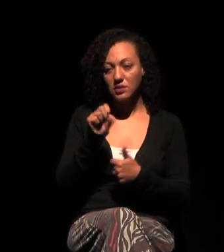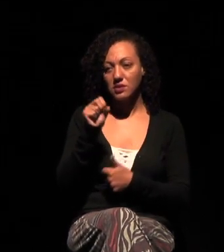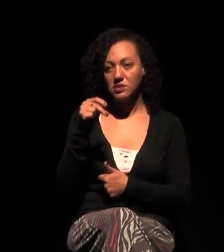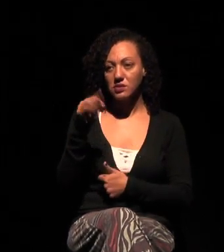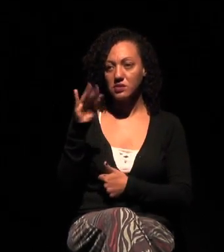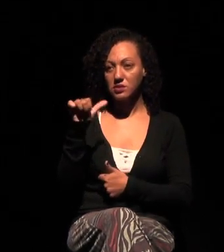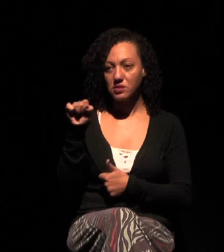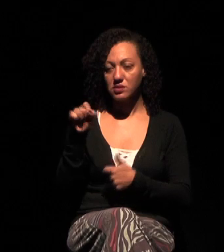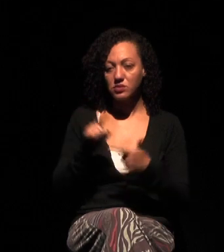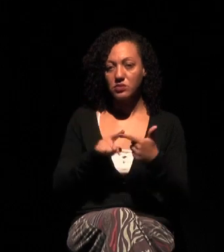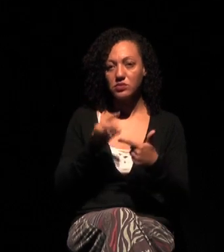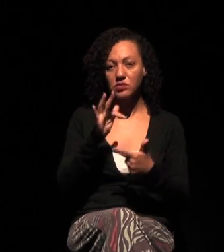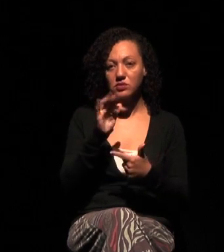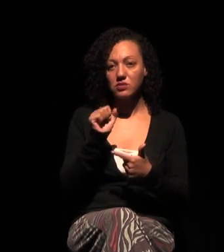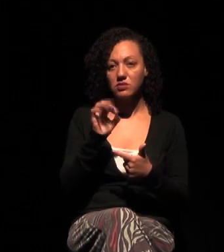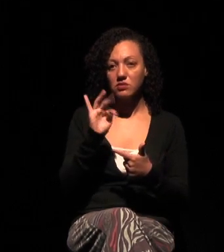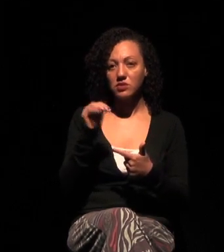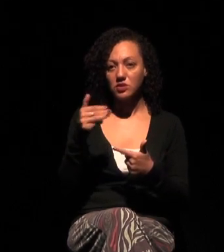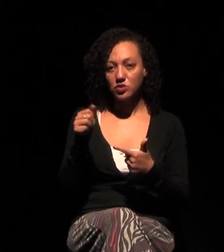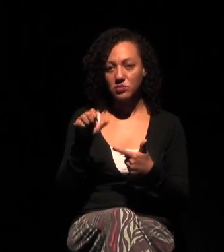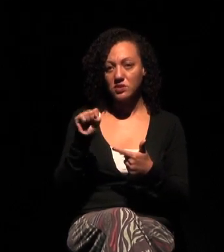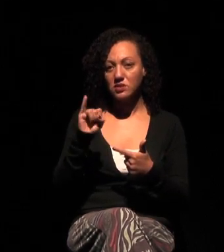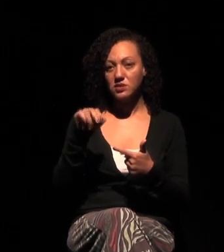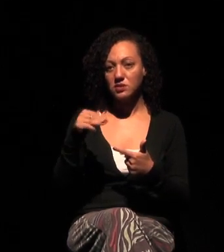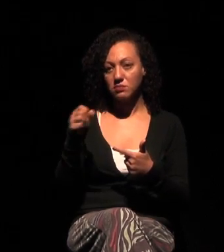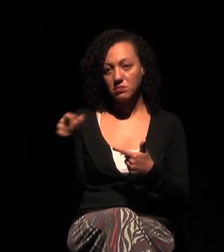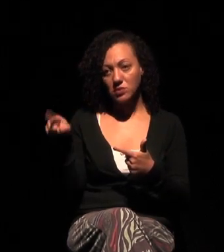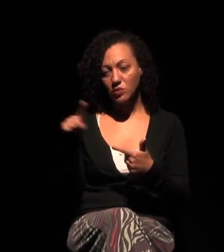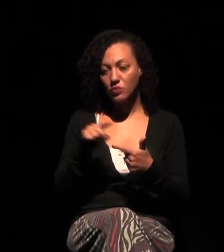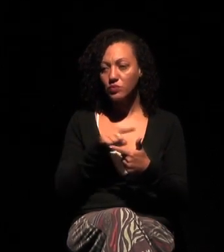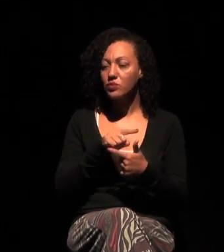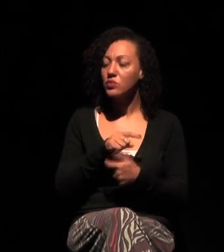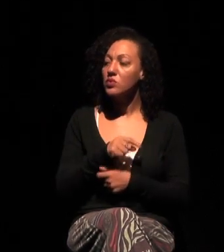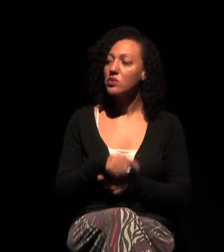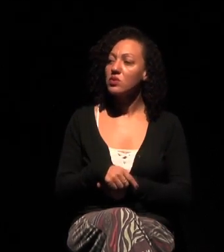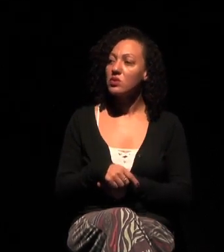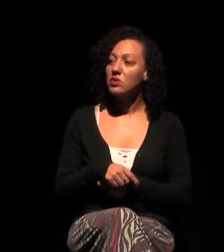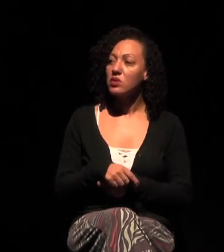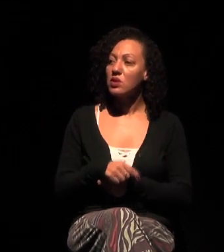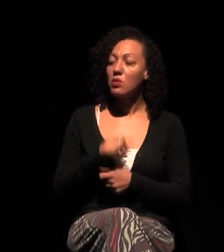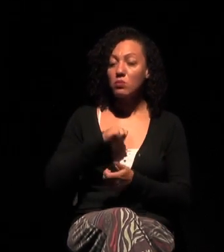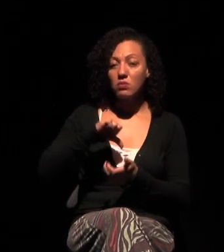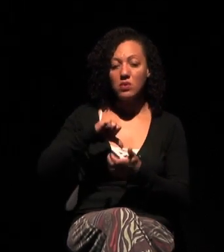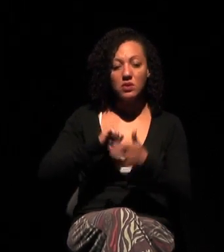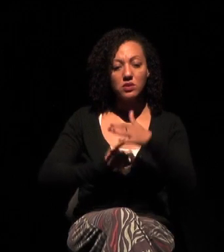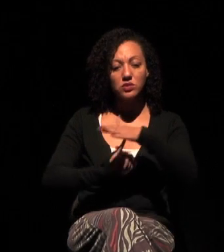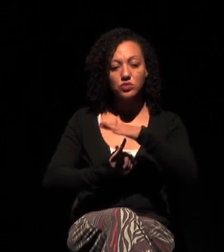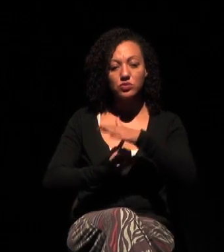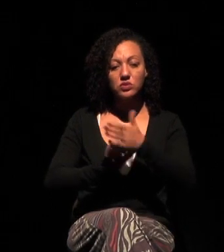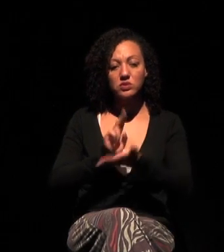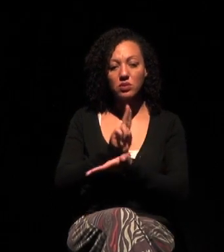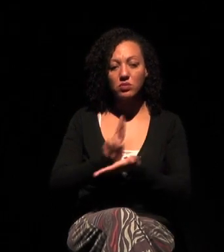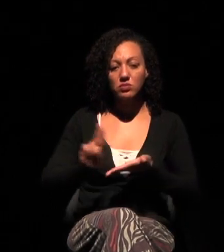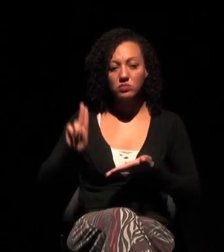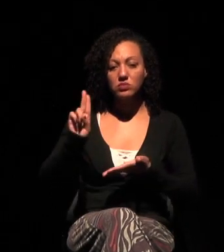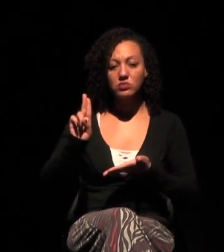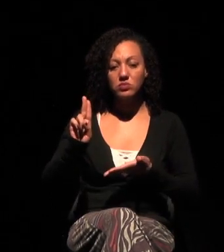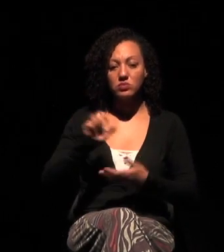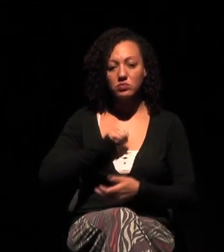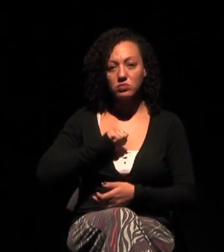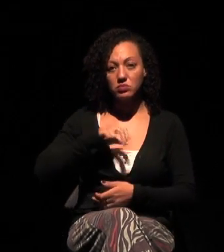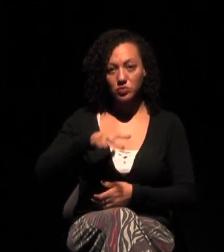bolívar universidade do porto eo tech uma instituição bastante interessante ligada à